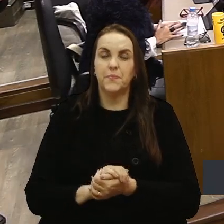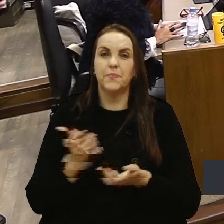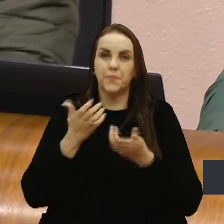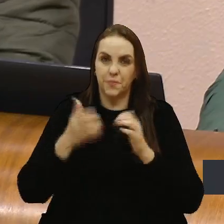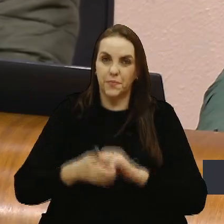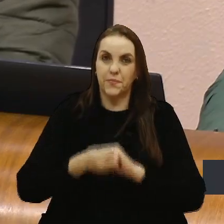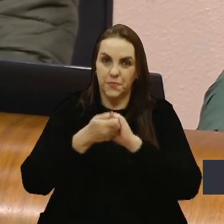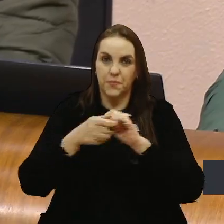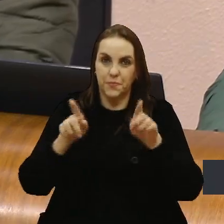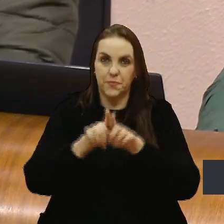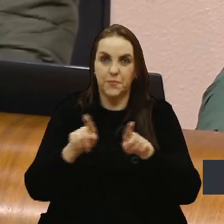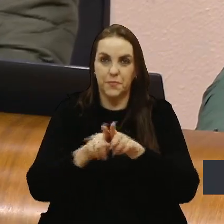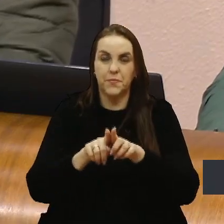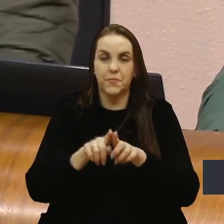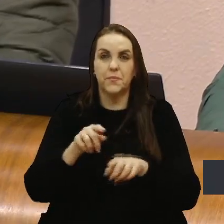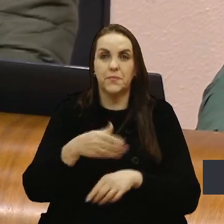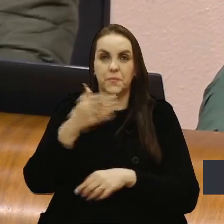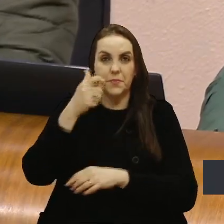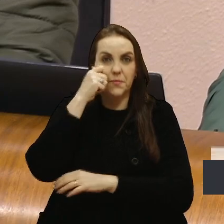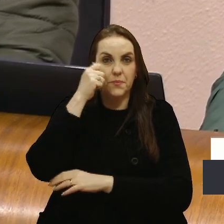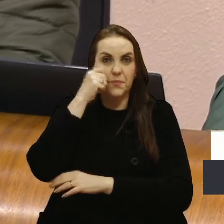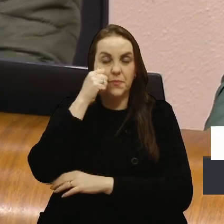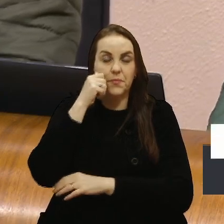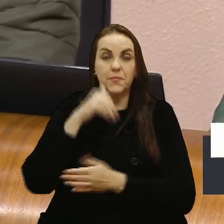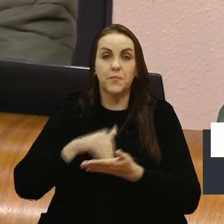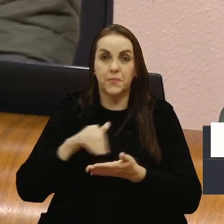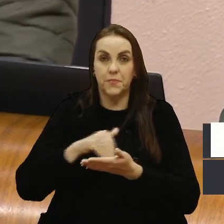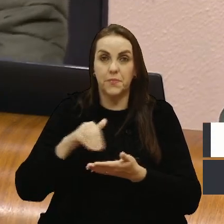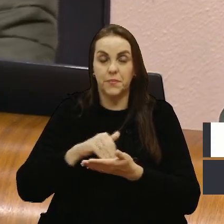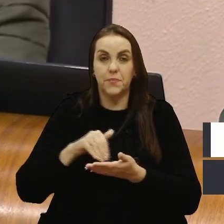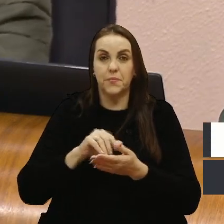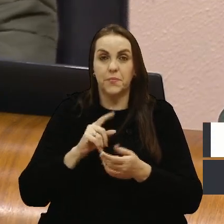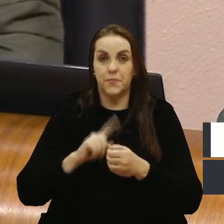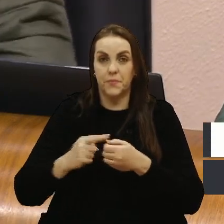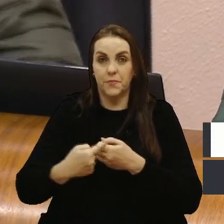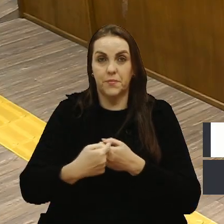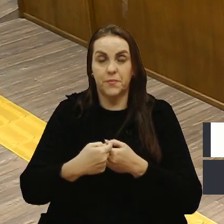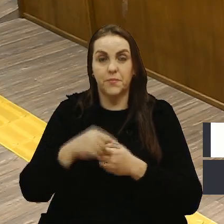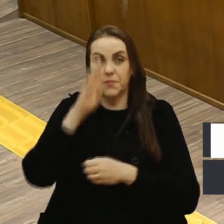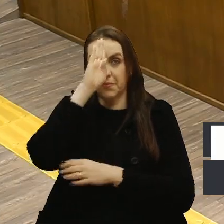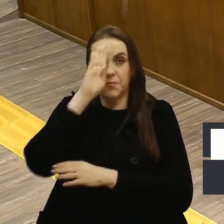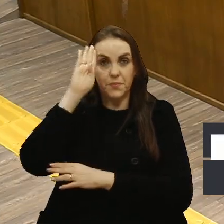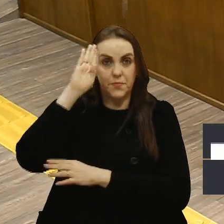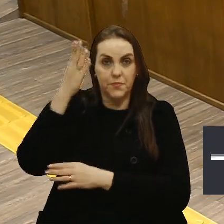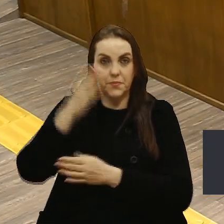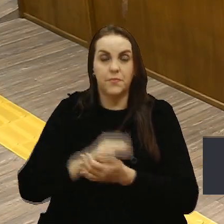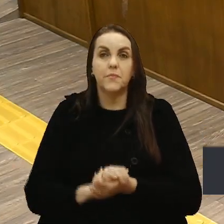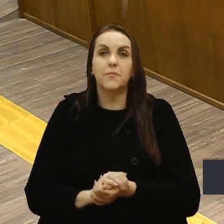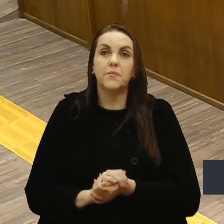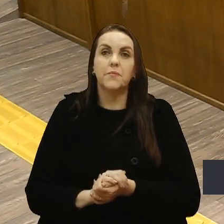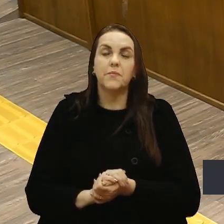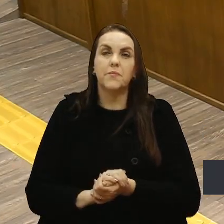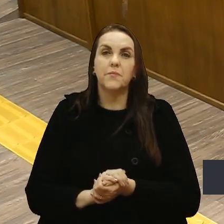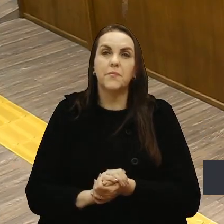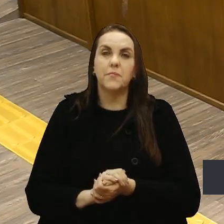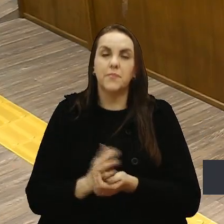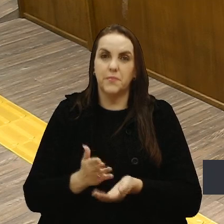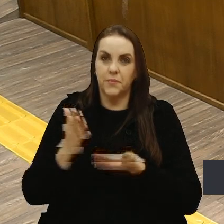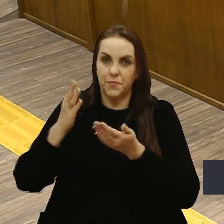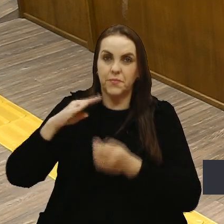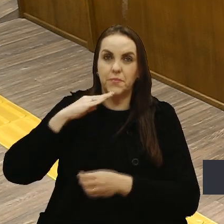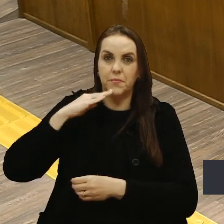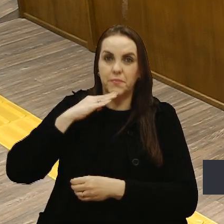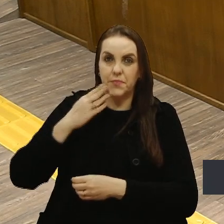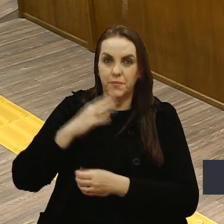presença do secretário do Urbanismo, vereador Bressan. Com a palavra, vereador Bortola. Senhor presidente, senhoras e senhores